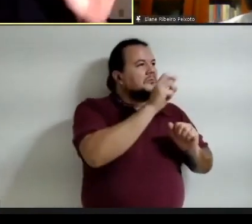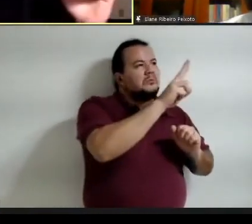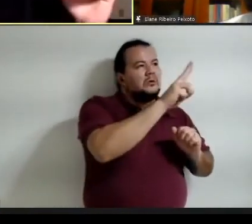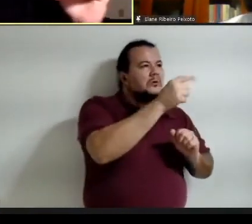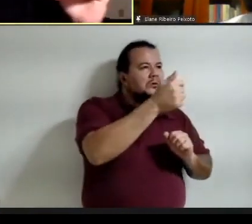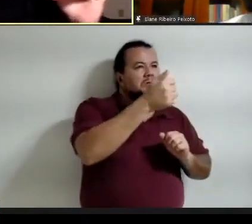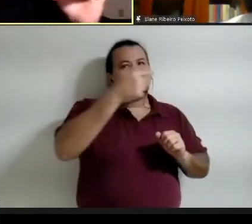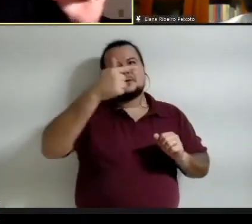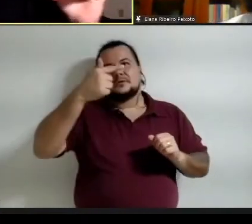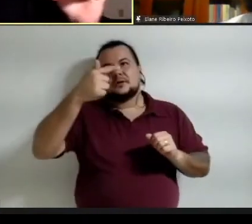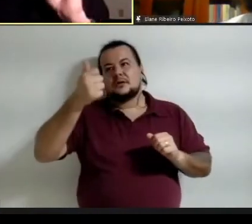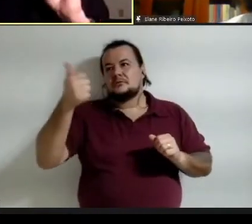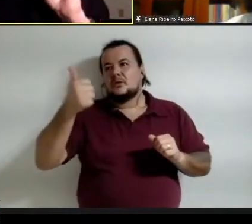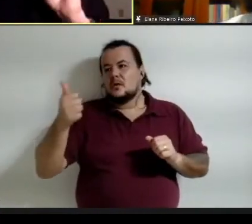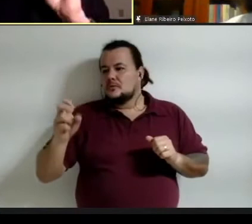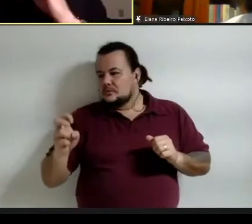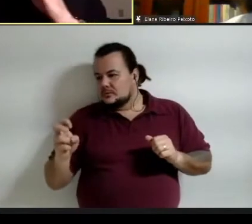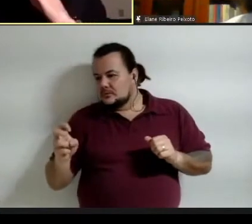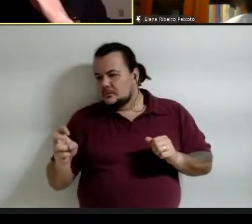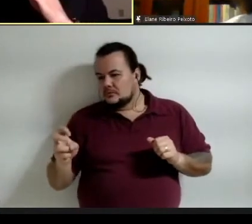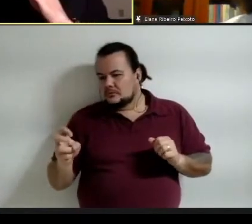e 5, entendeu?